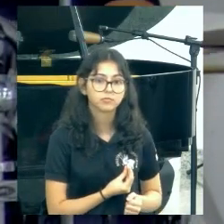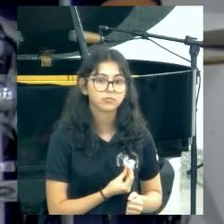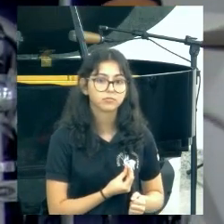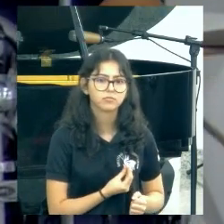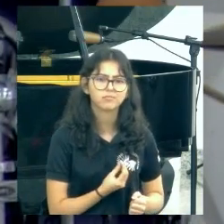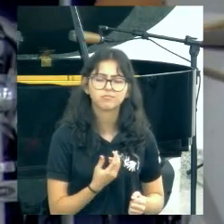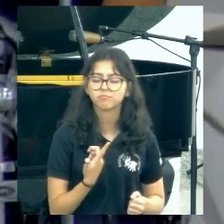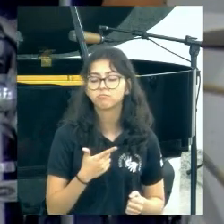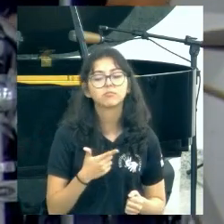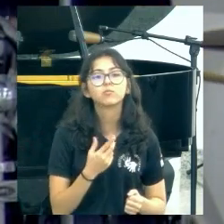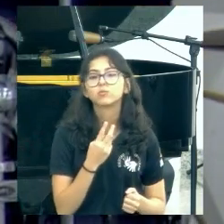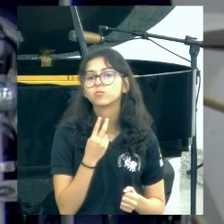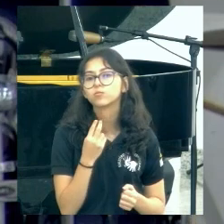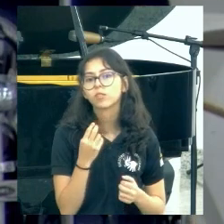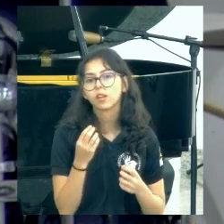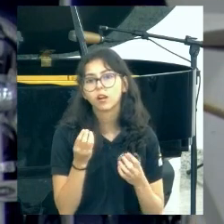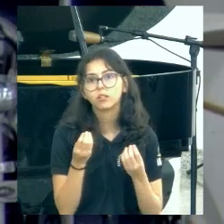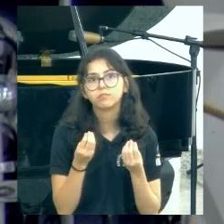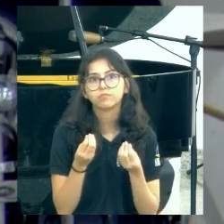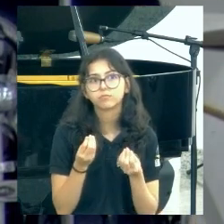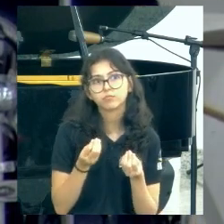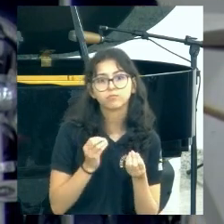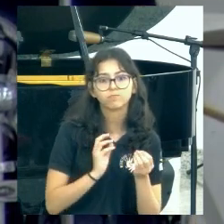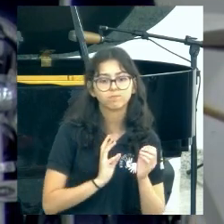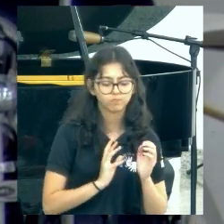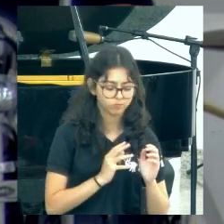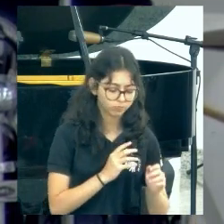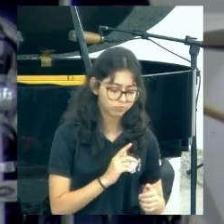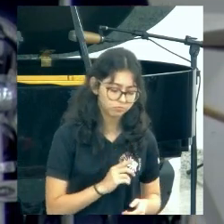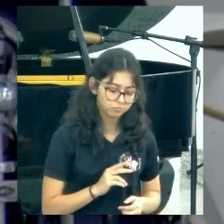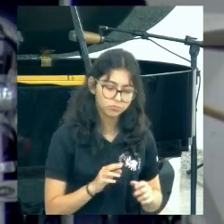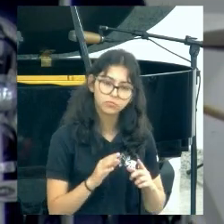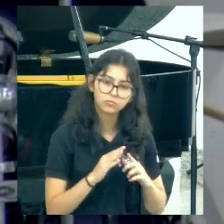né, gente? A gente pode ser